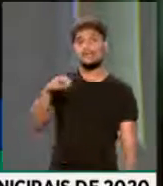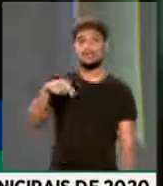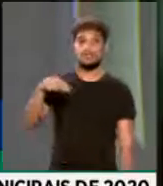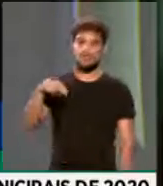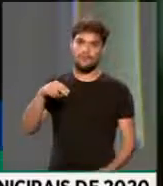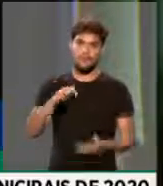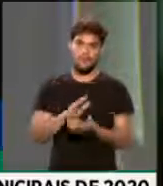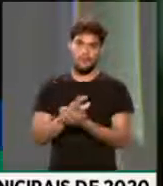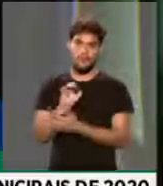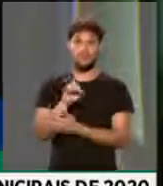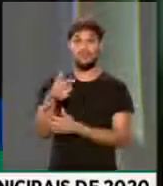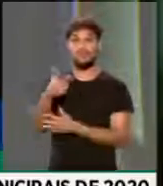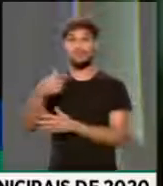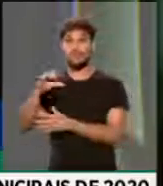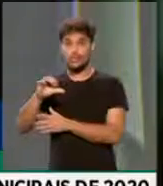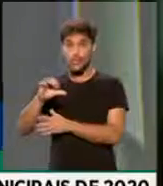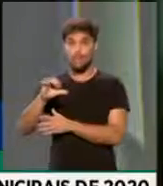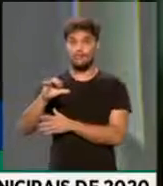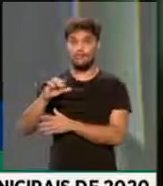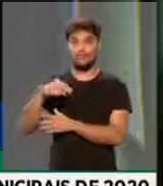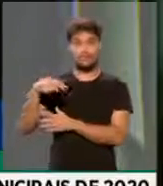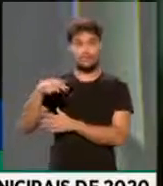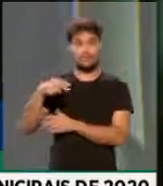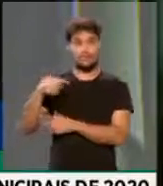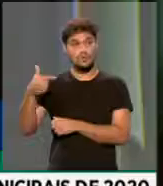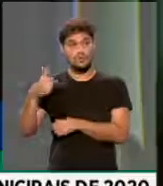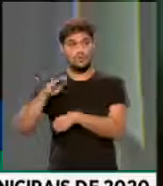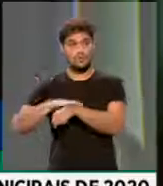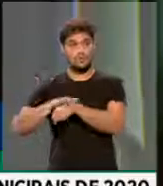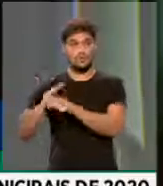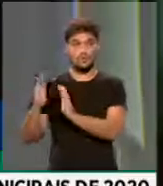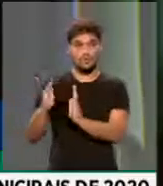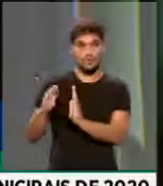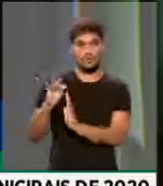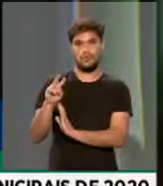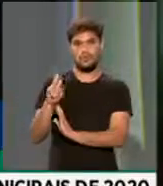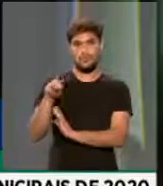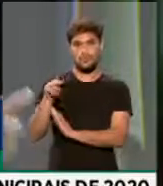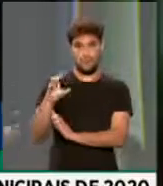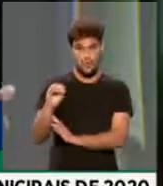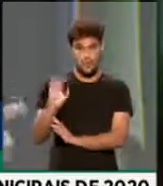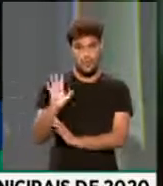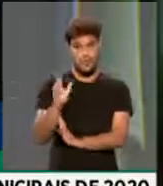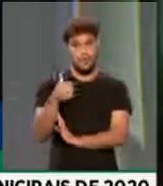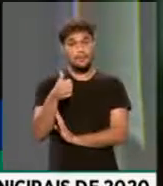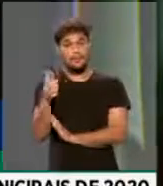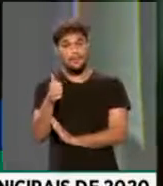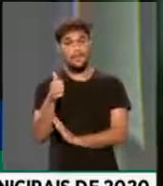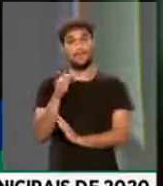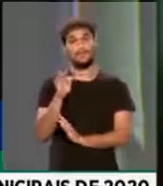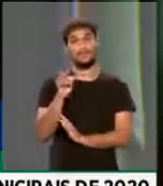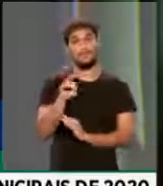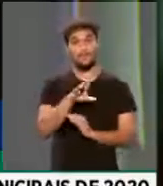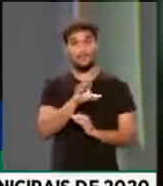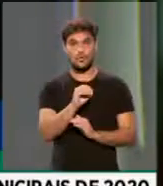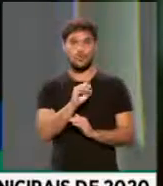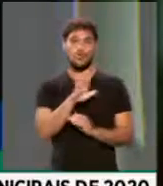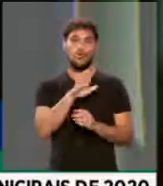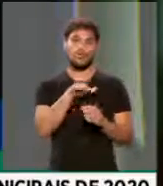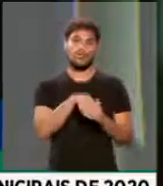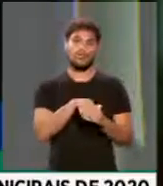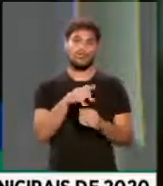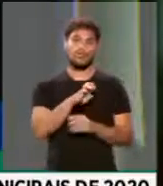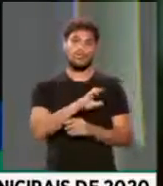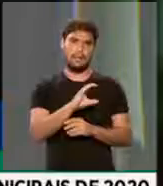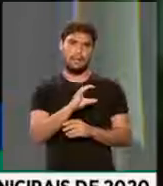novembro e dia 29 de novembro, o segundo turno, em primeiro turno de votação da PEC.